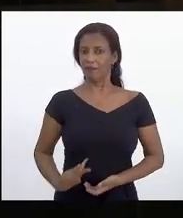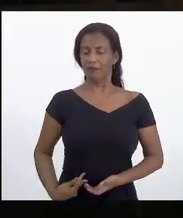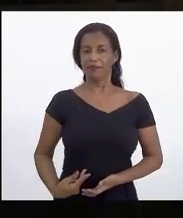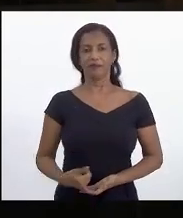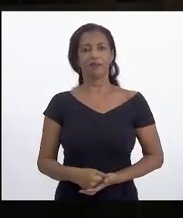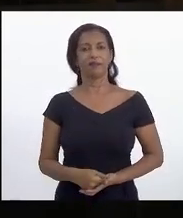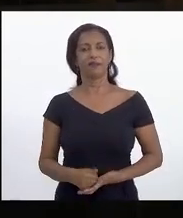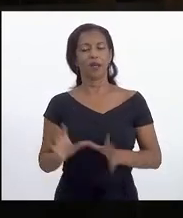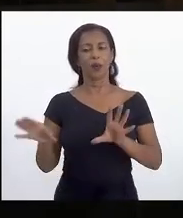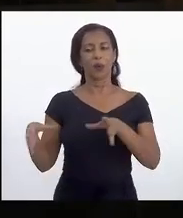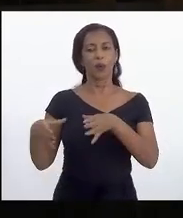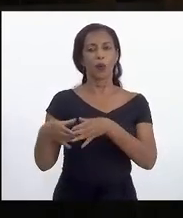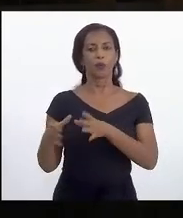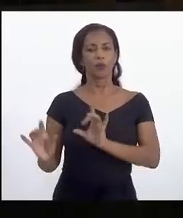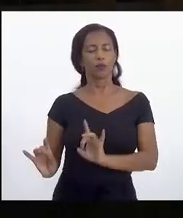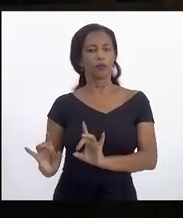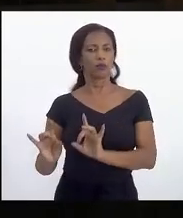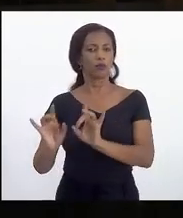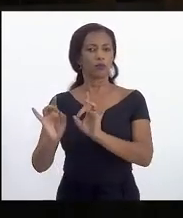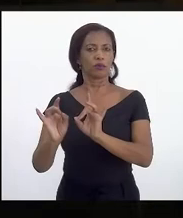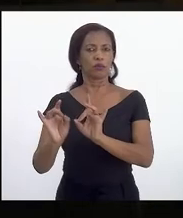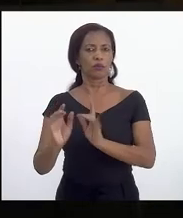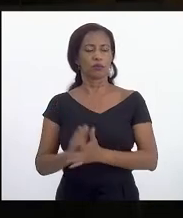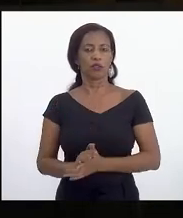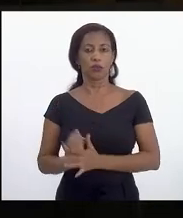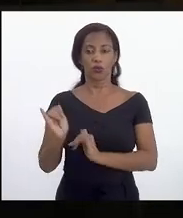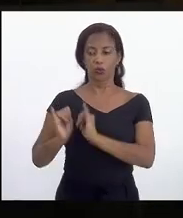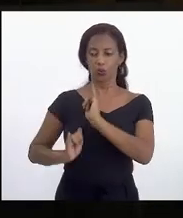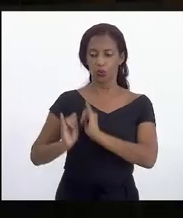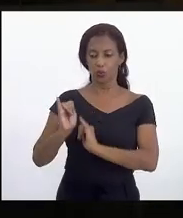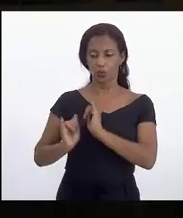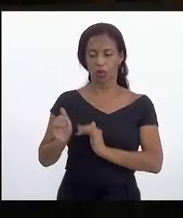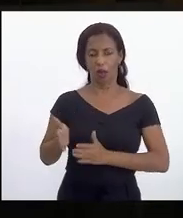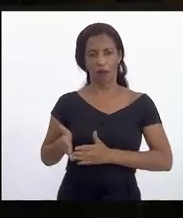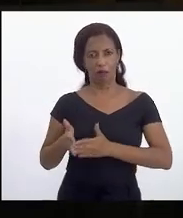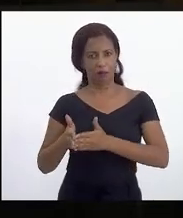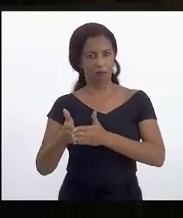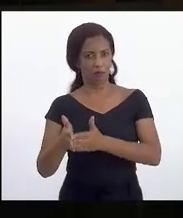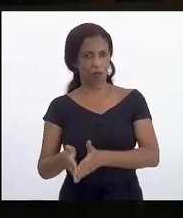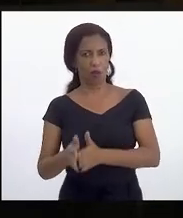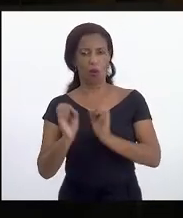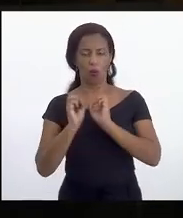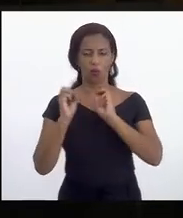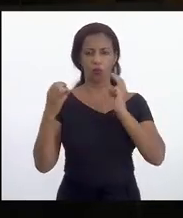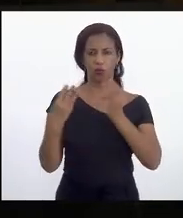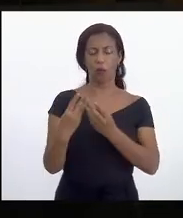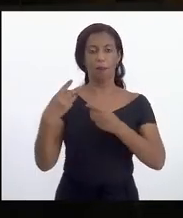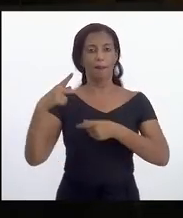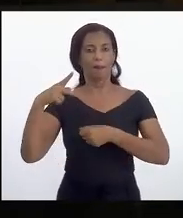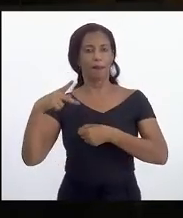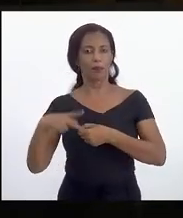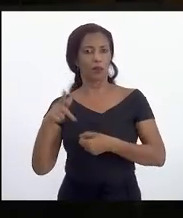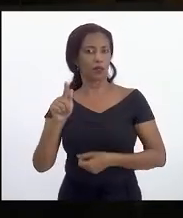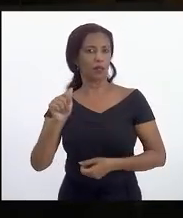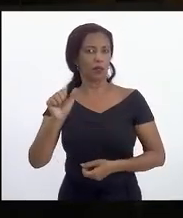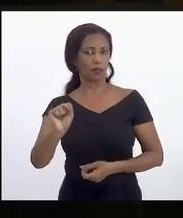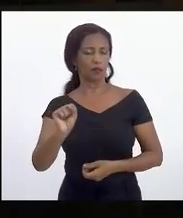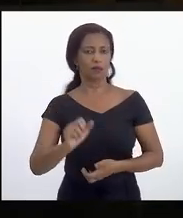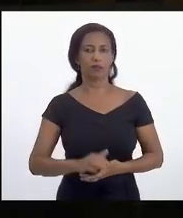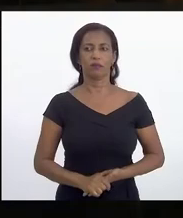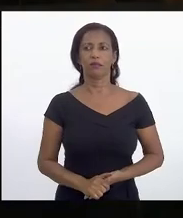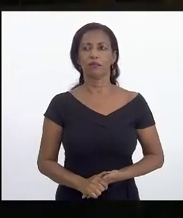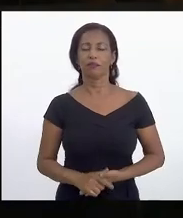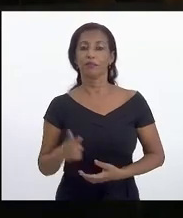na comissão especial de indústria naval e offshore petróleo e gás